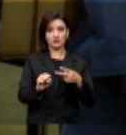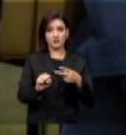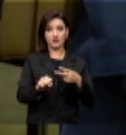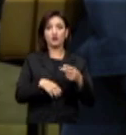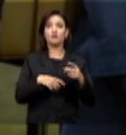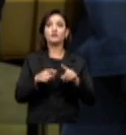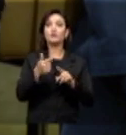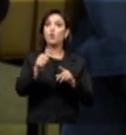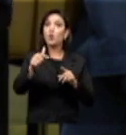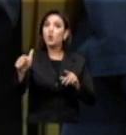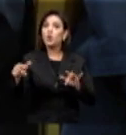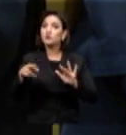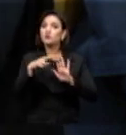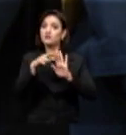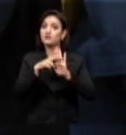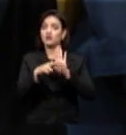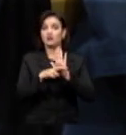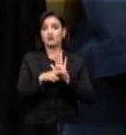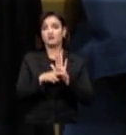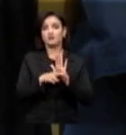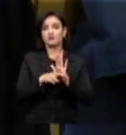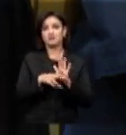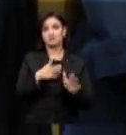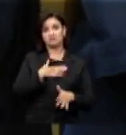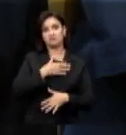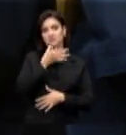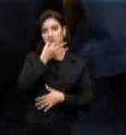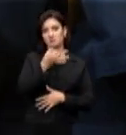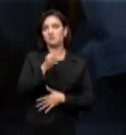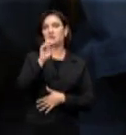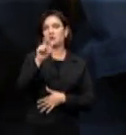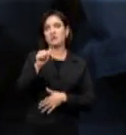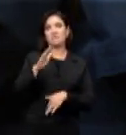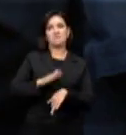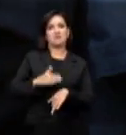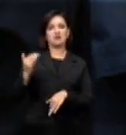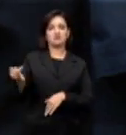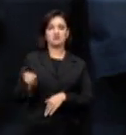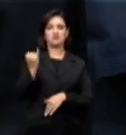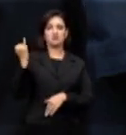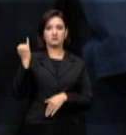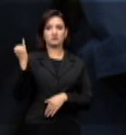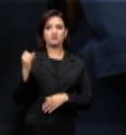outros requisitos. E, para mim, os mais relevantes.